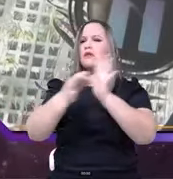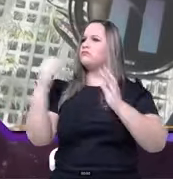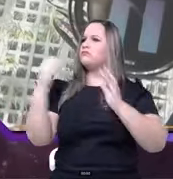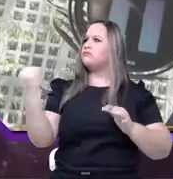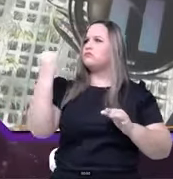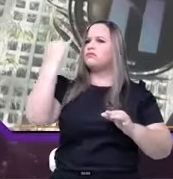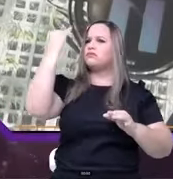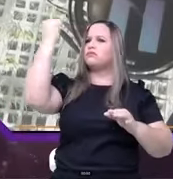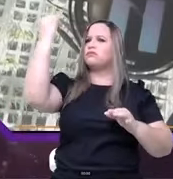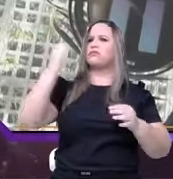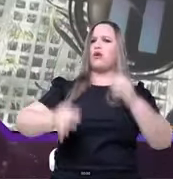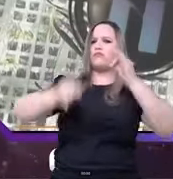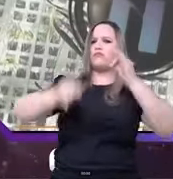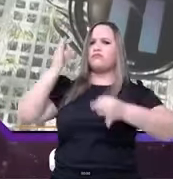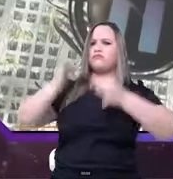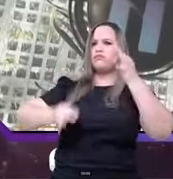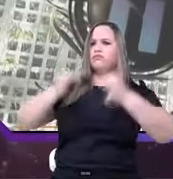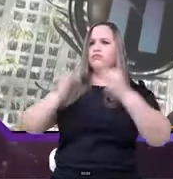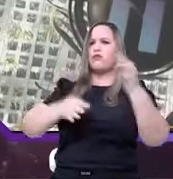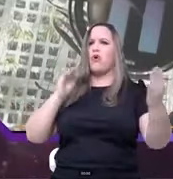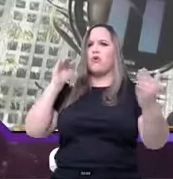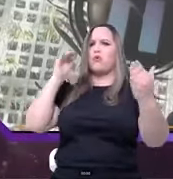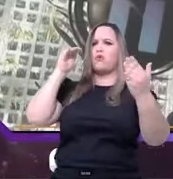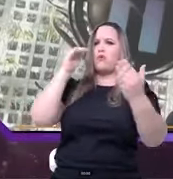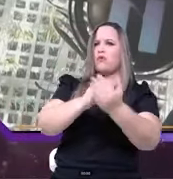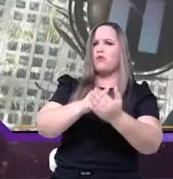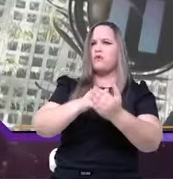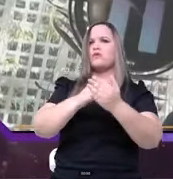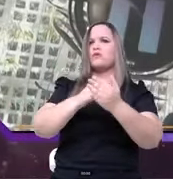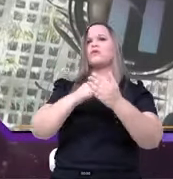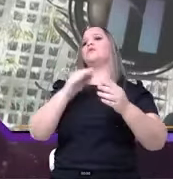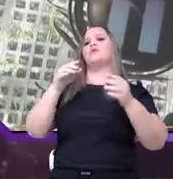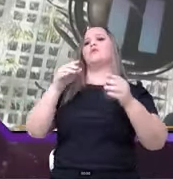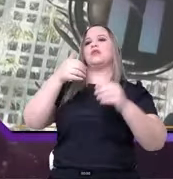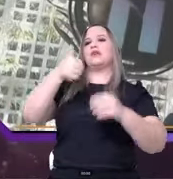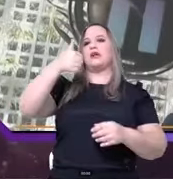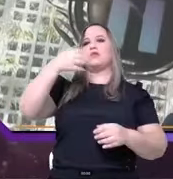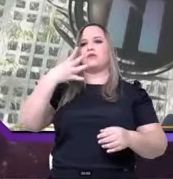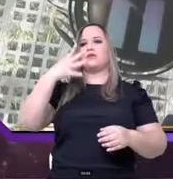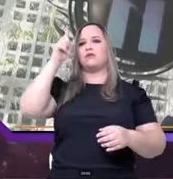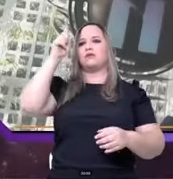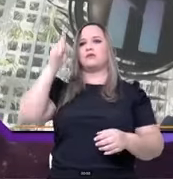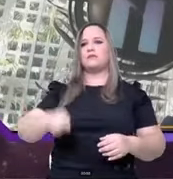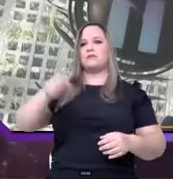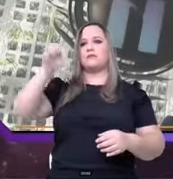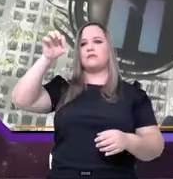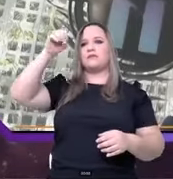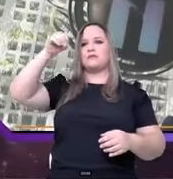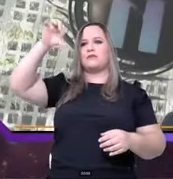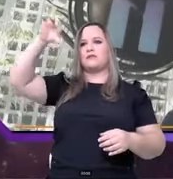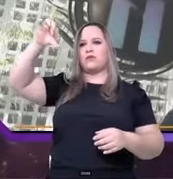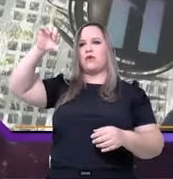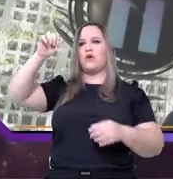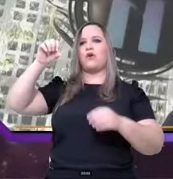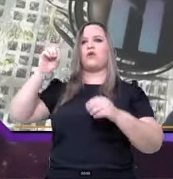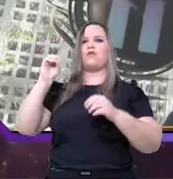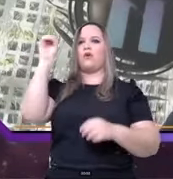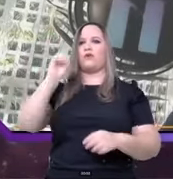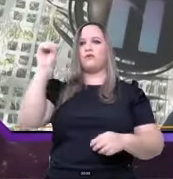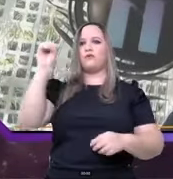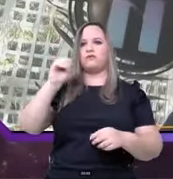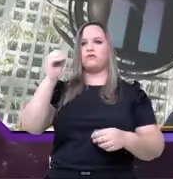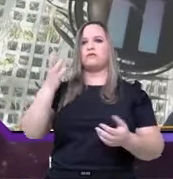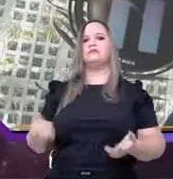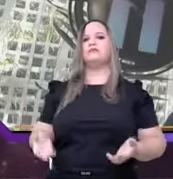nosso último episódio, no dia 14 do 9. No dia 14 do 9 teremos uma série de atividades, desde